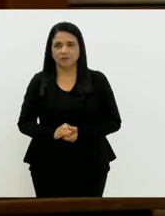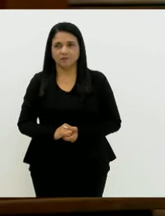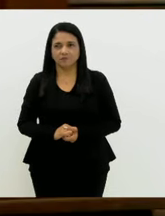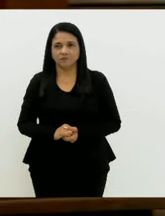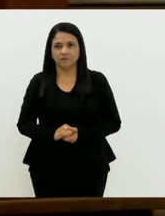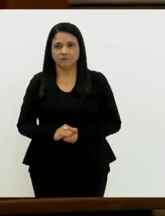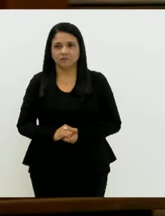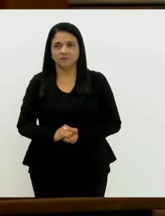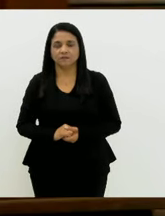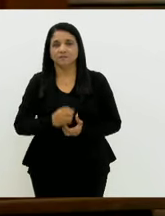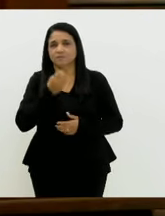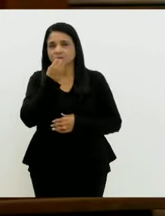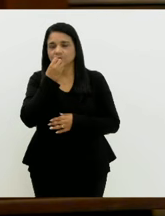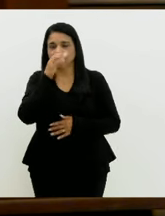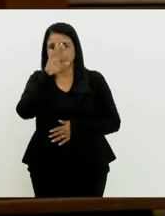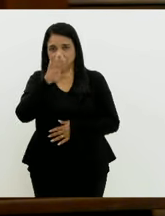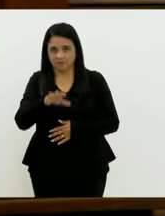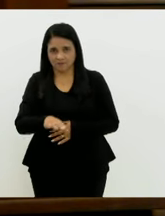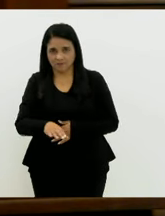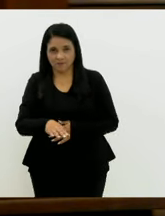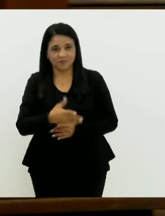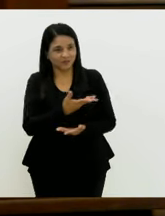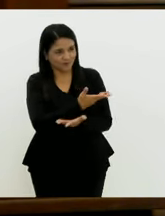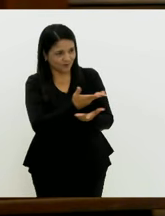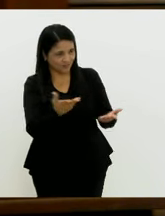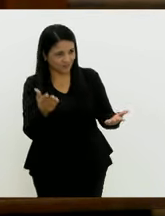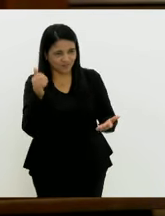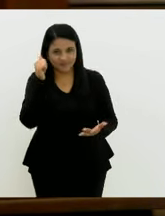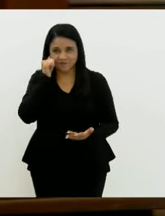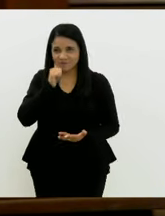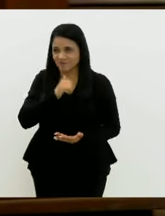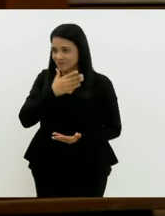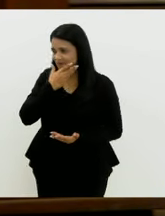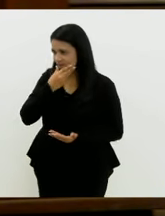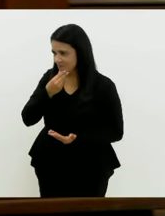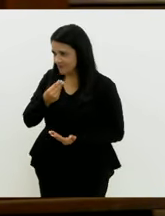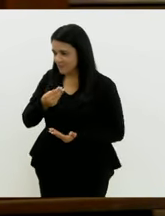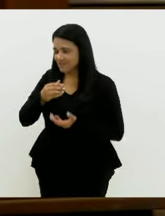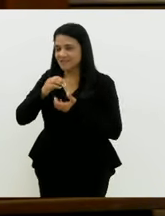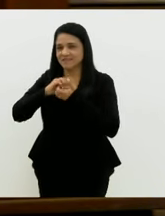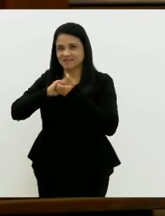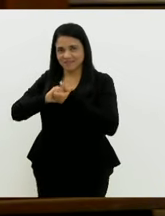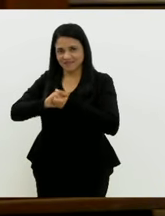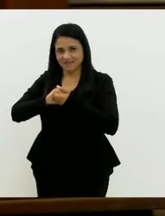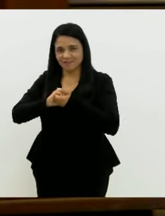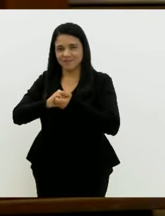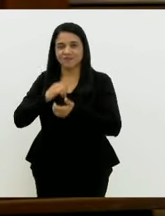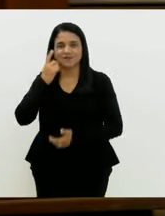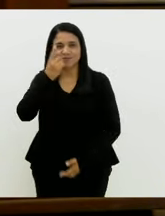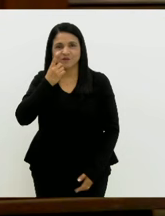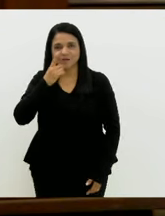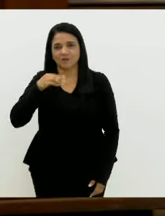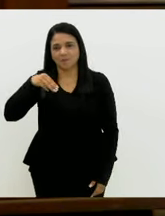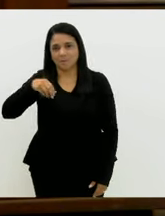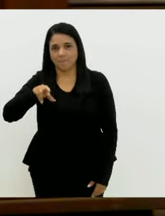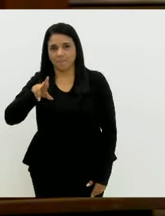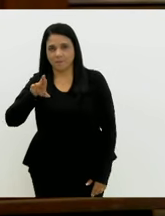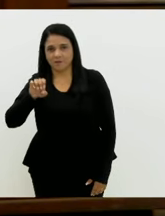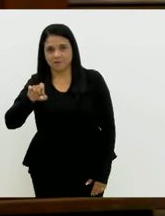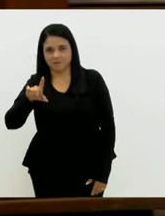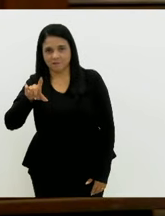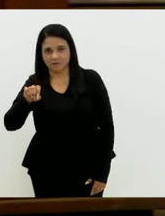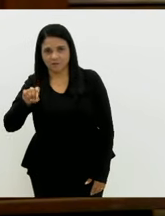Uma boa tarde a todos e a todas. Saudar o deputado Marcelo Dino, que ora preside esse